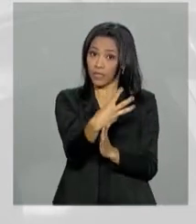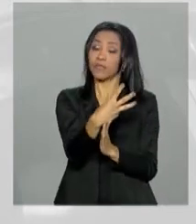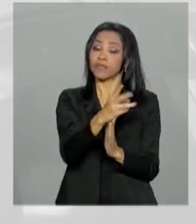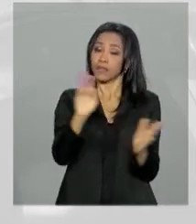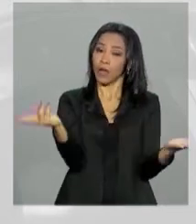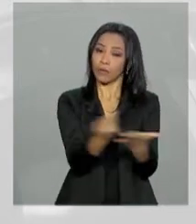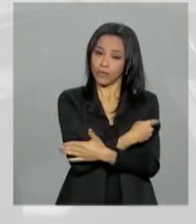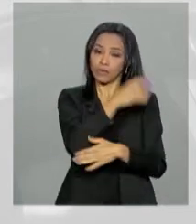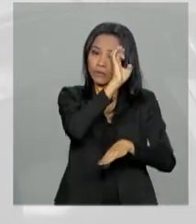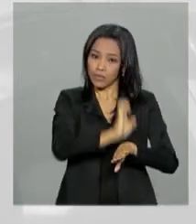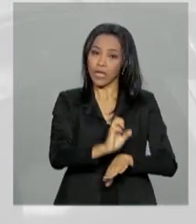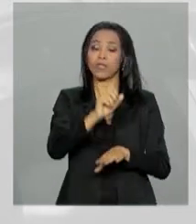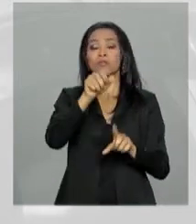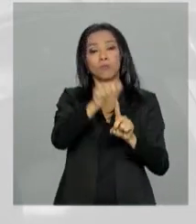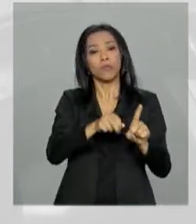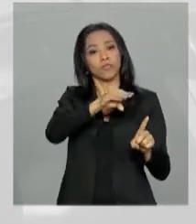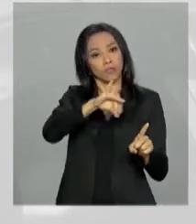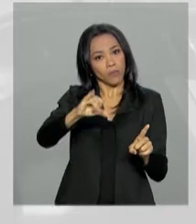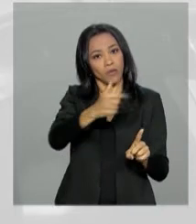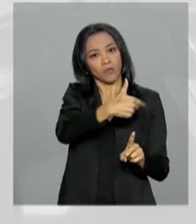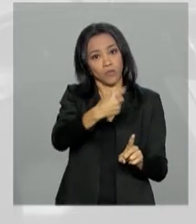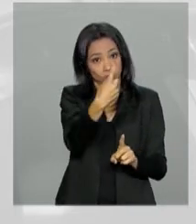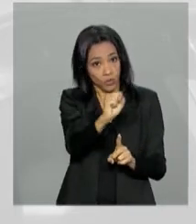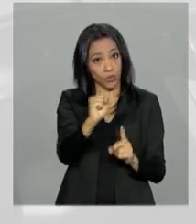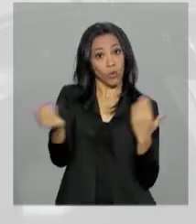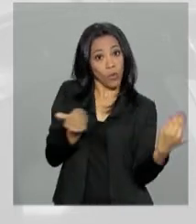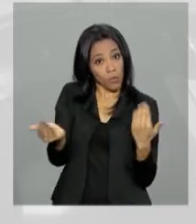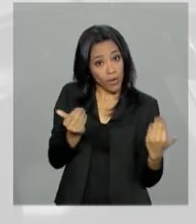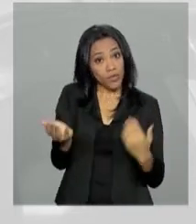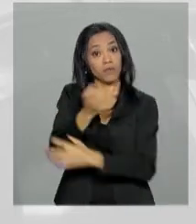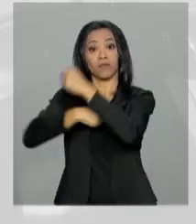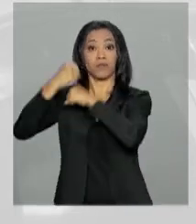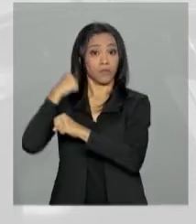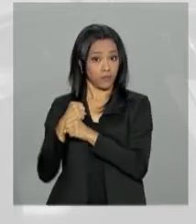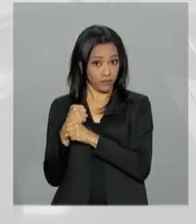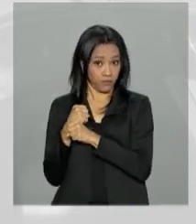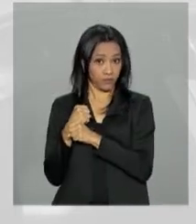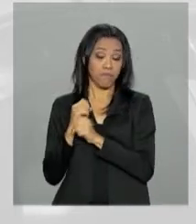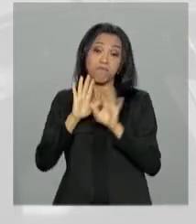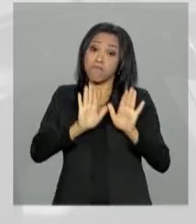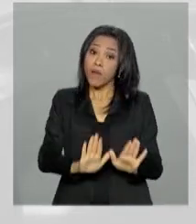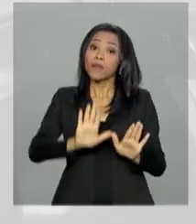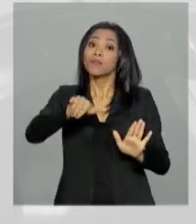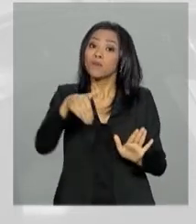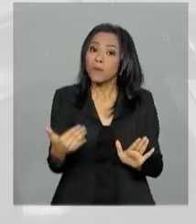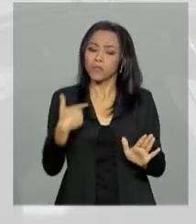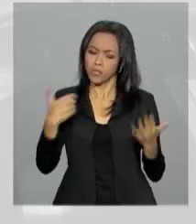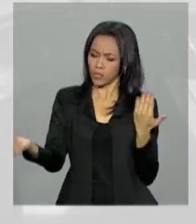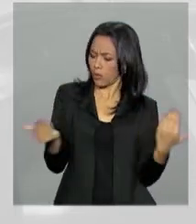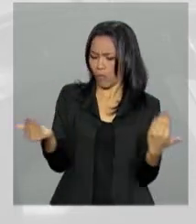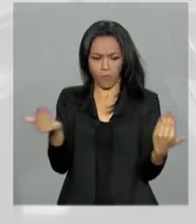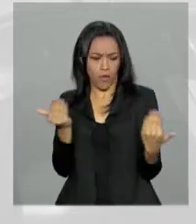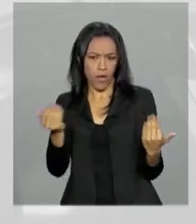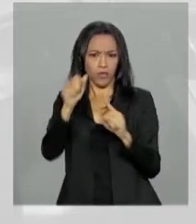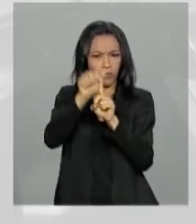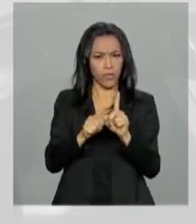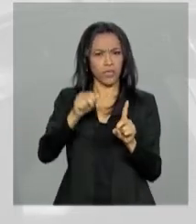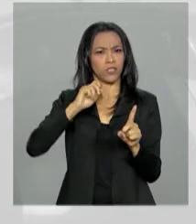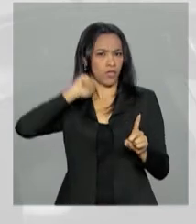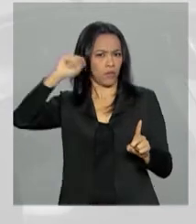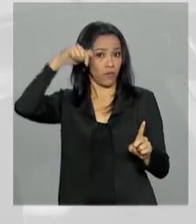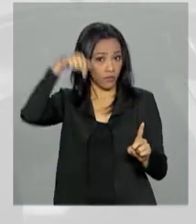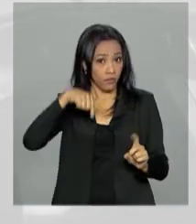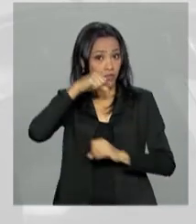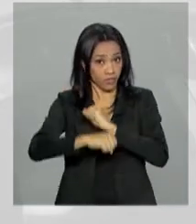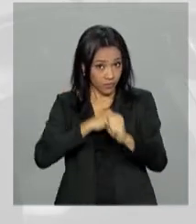Estado em maio de 2018, comparado a maio do ano passado. Mas quando a comparação é feita com abril deste ano,